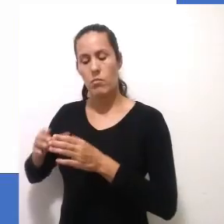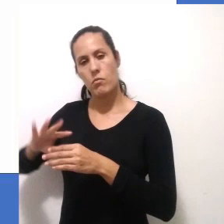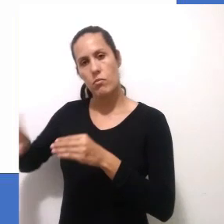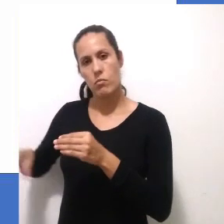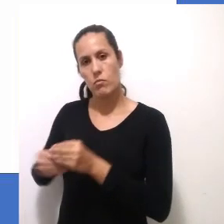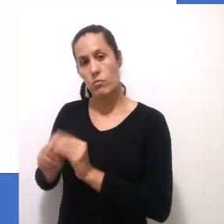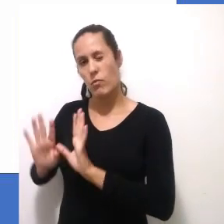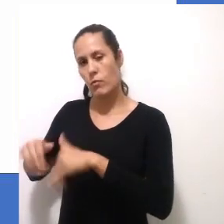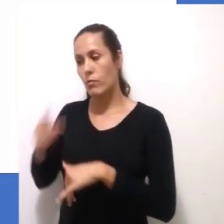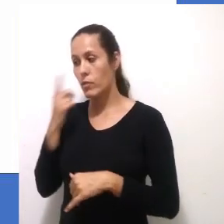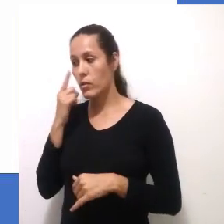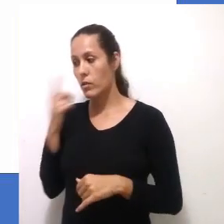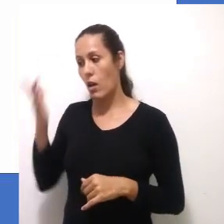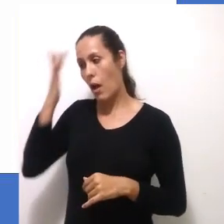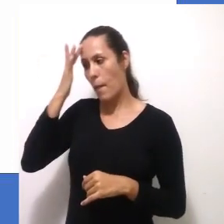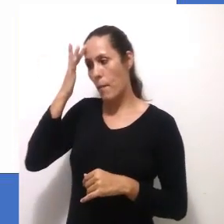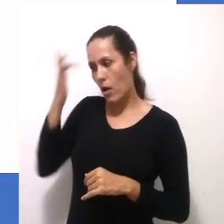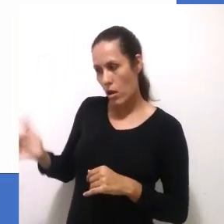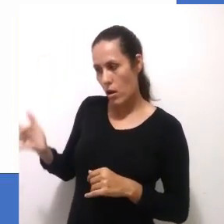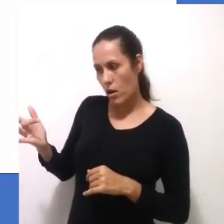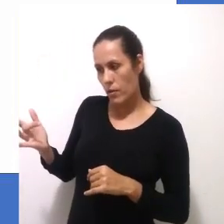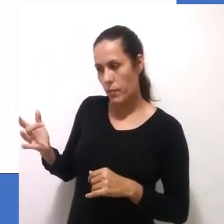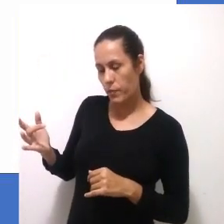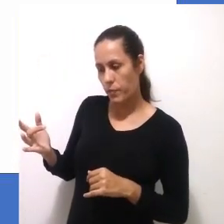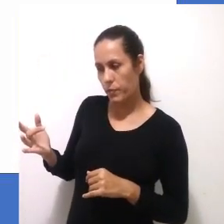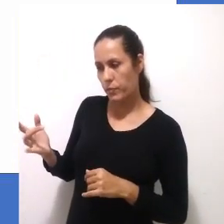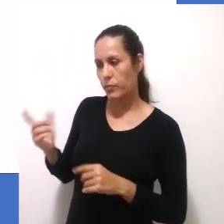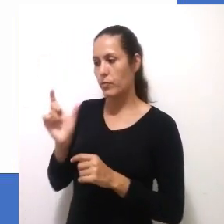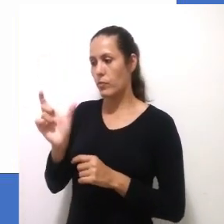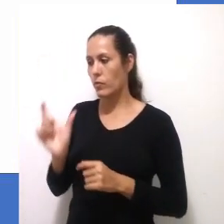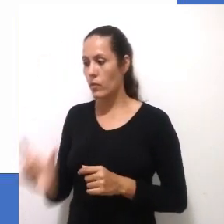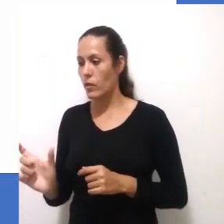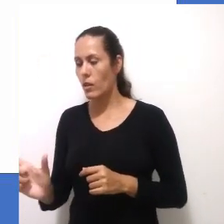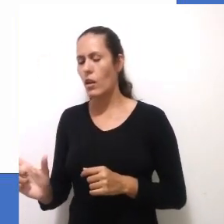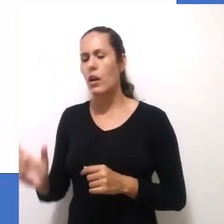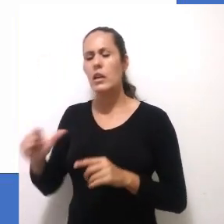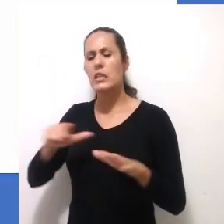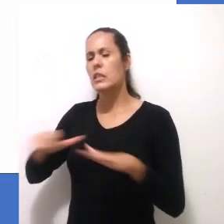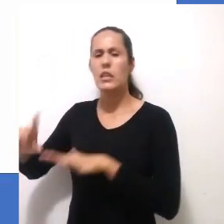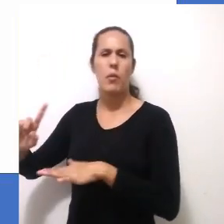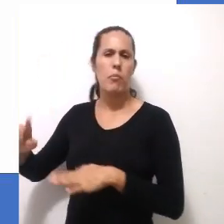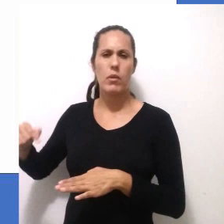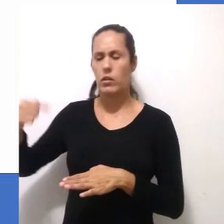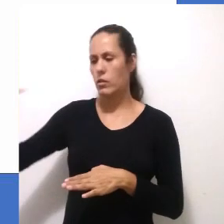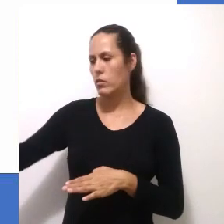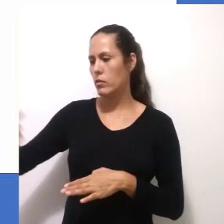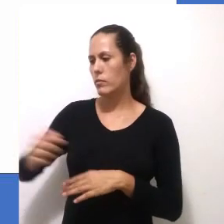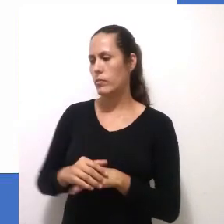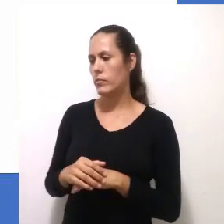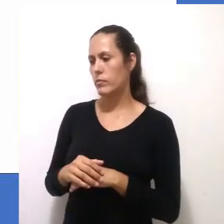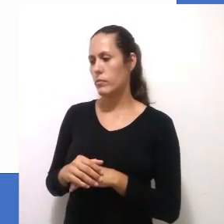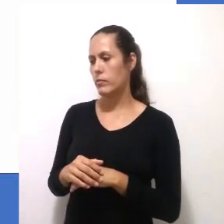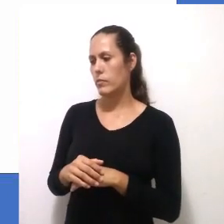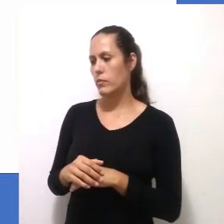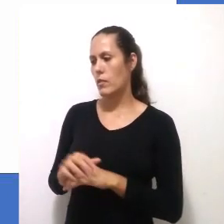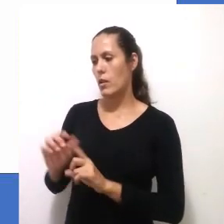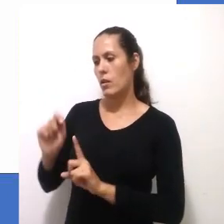sentença. Tomorrow, amanhã. Next week, a próxima semana.